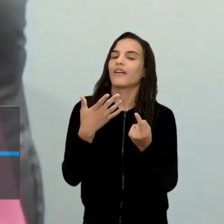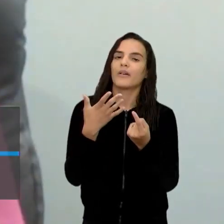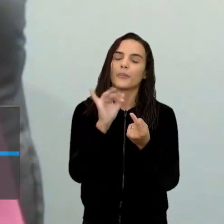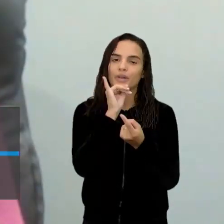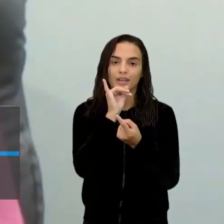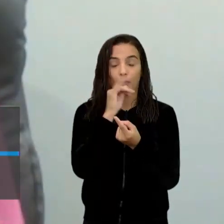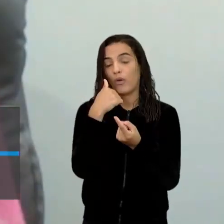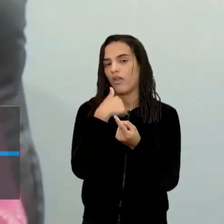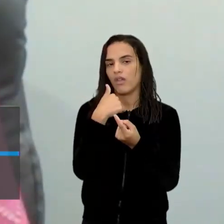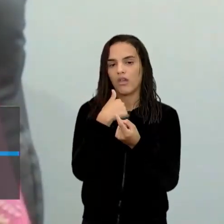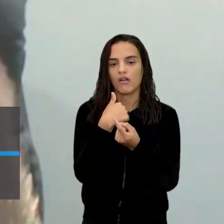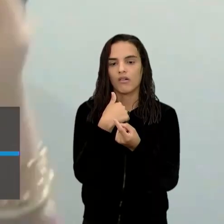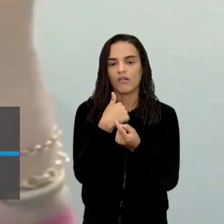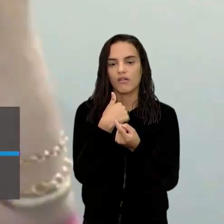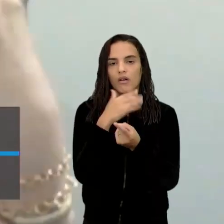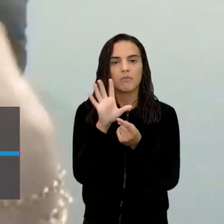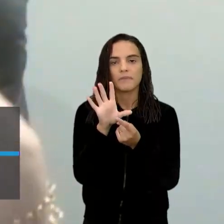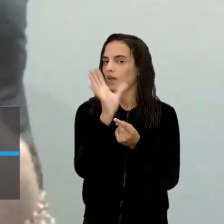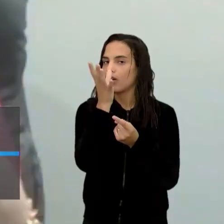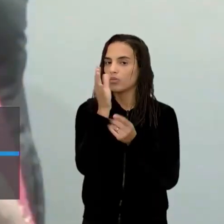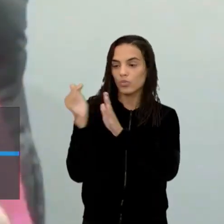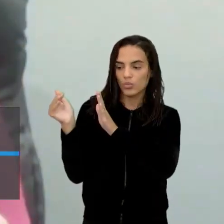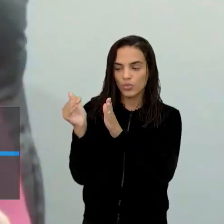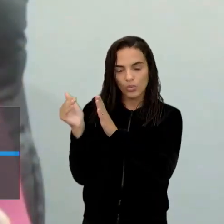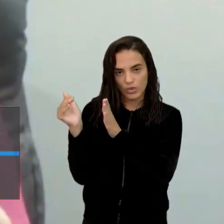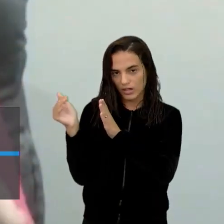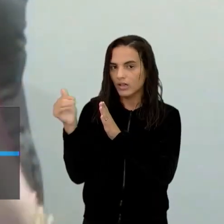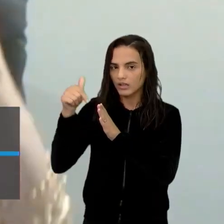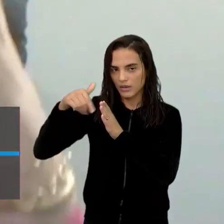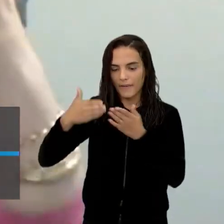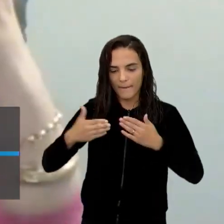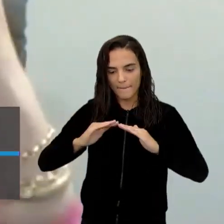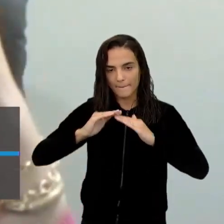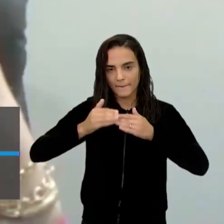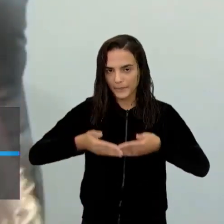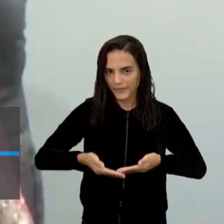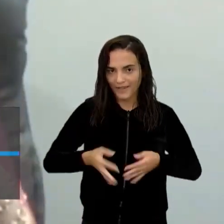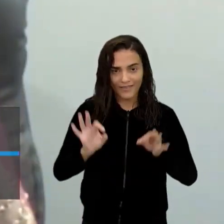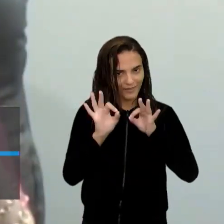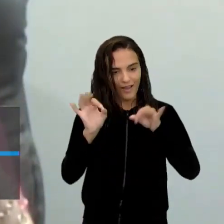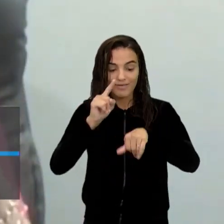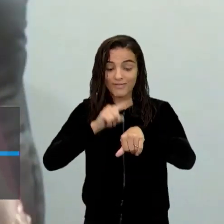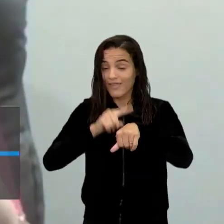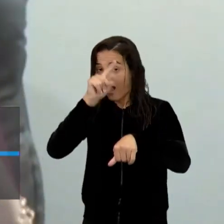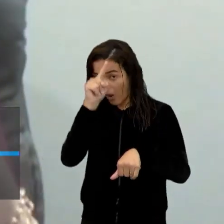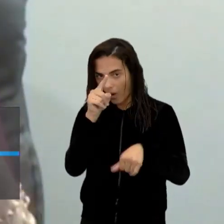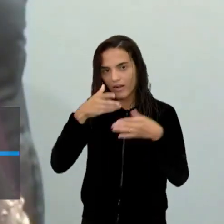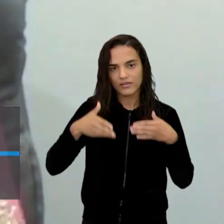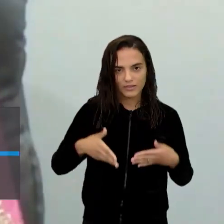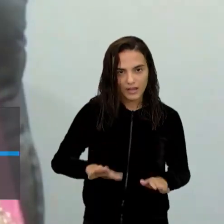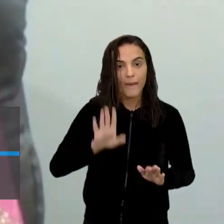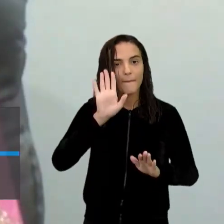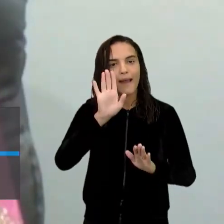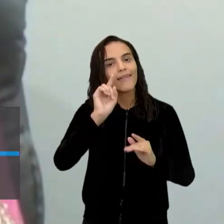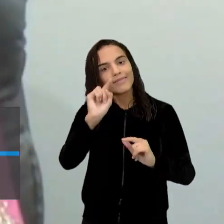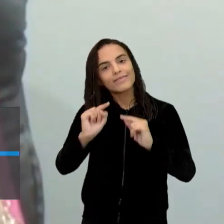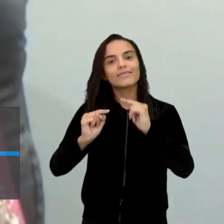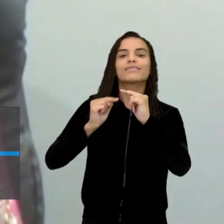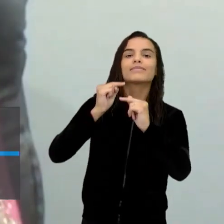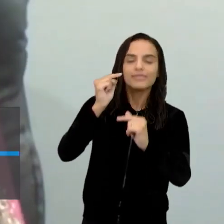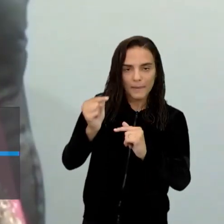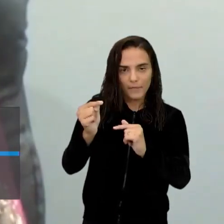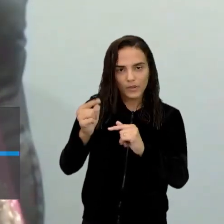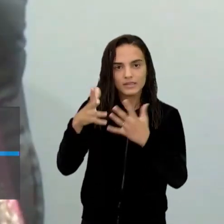sou não aconteceu durante a gestação, não aconteceu na hora do nascimento, mas eu